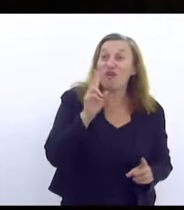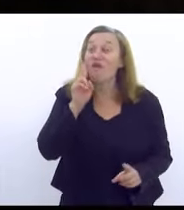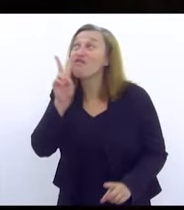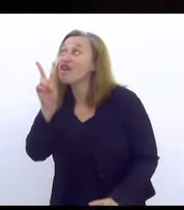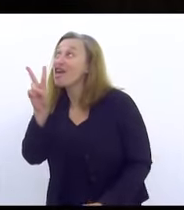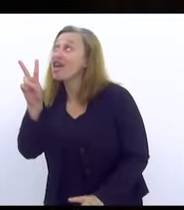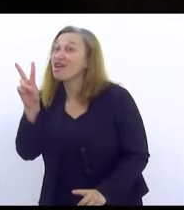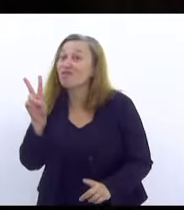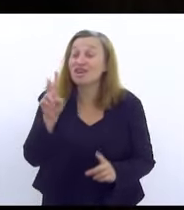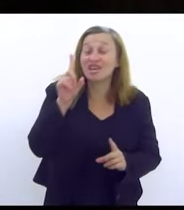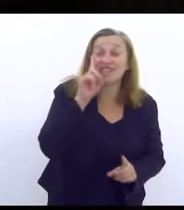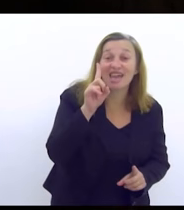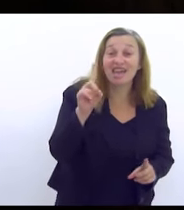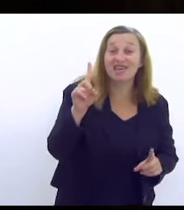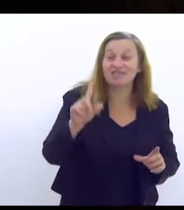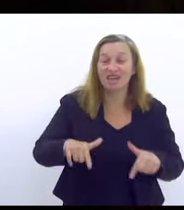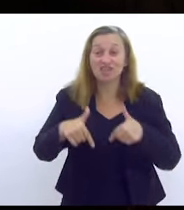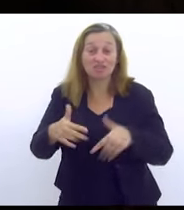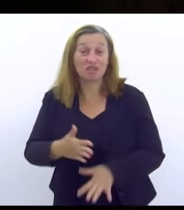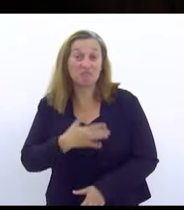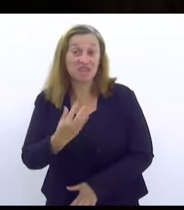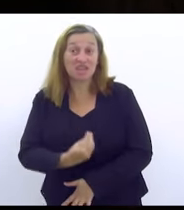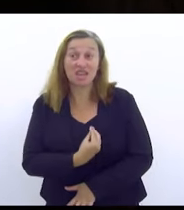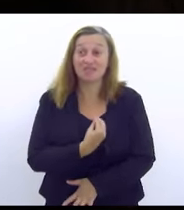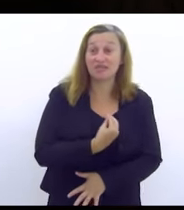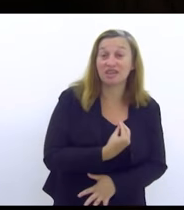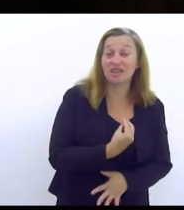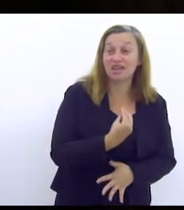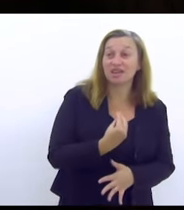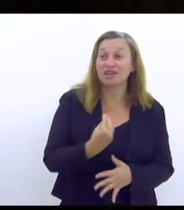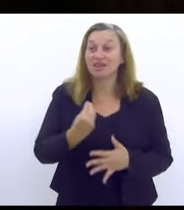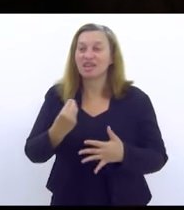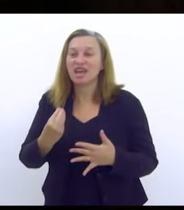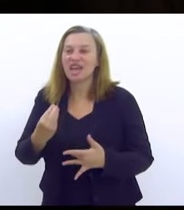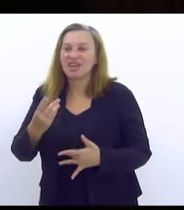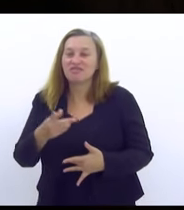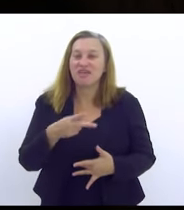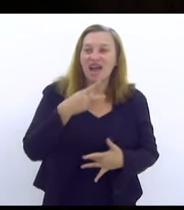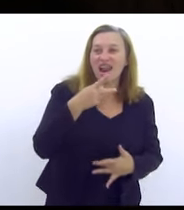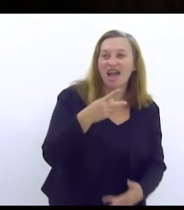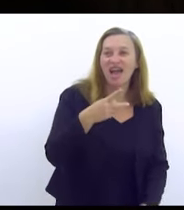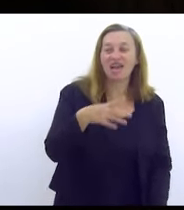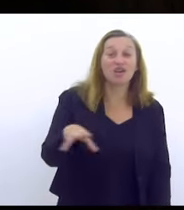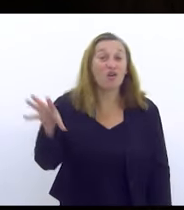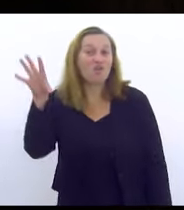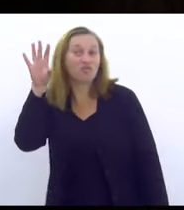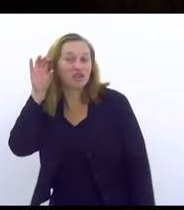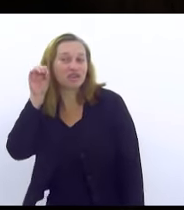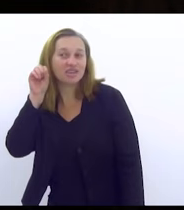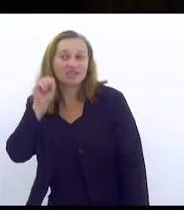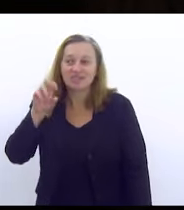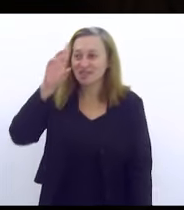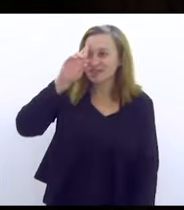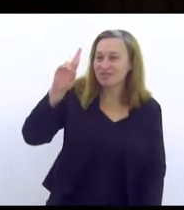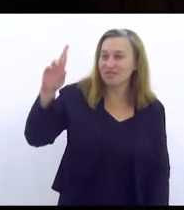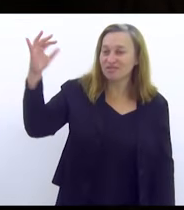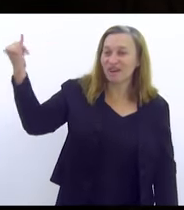o que Deus fez por nós, abrir o peito e ouvir a sua